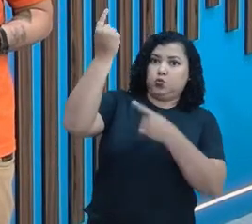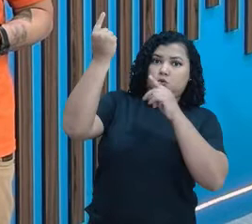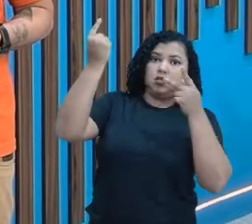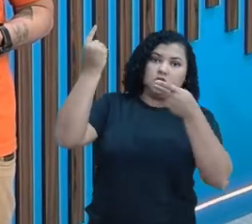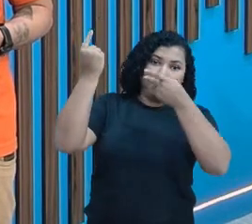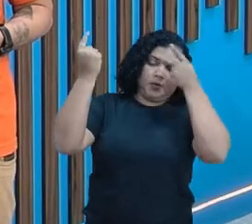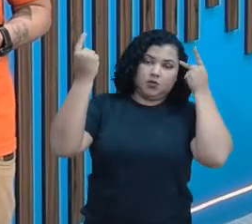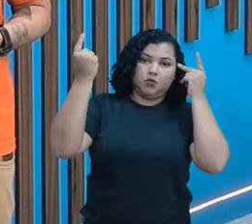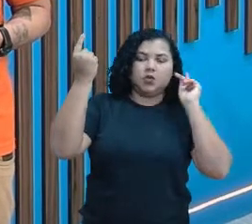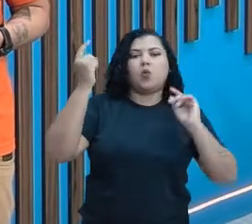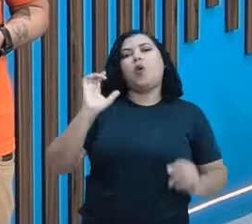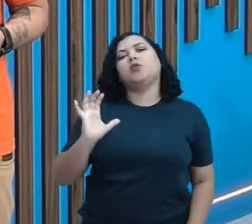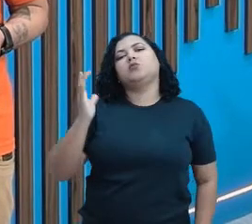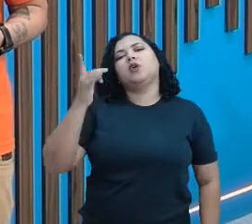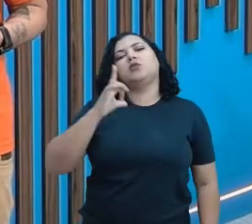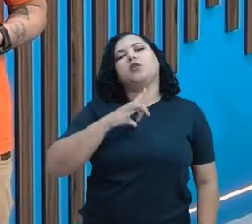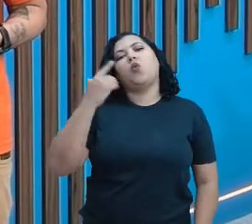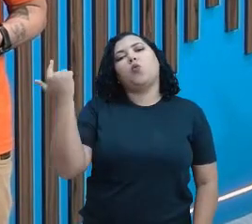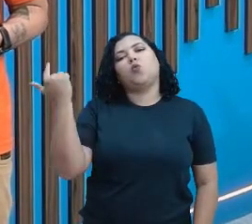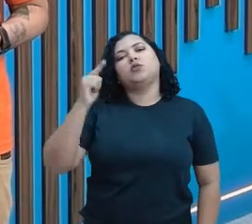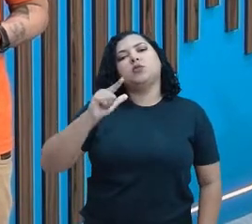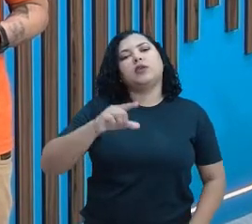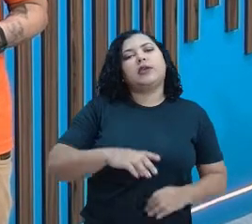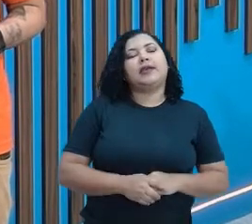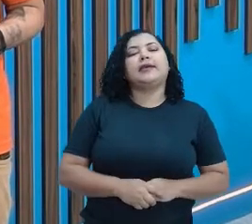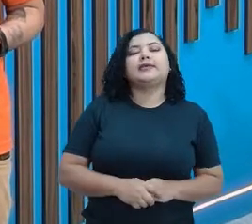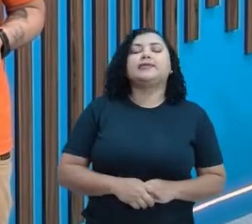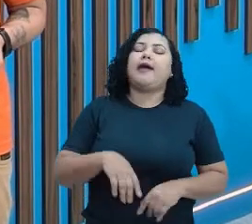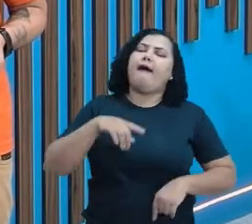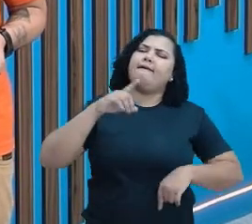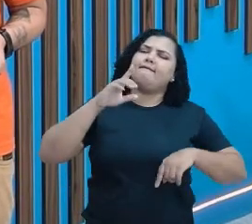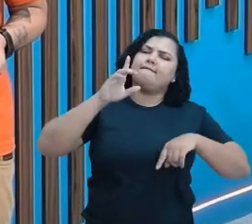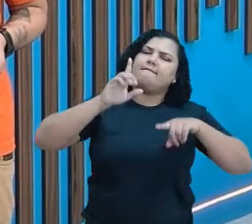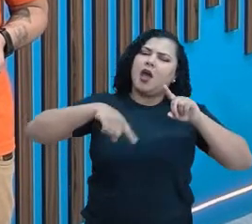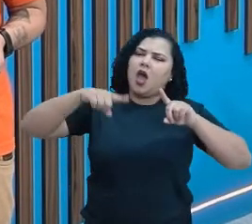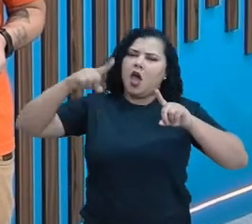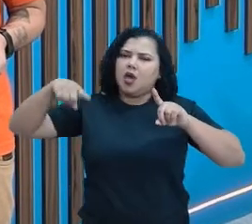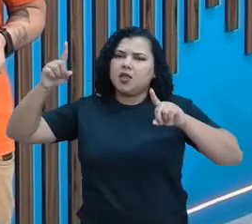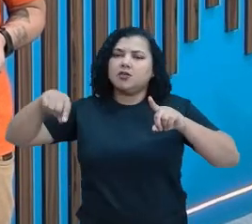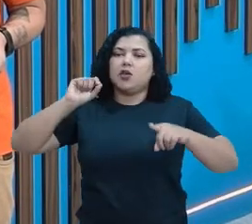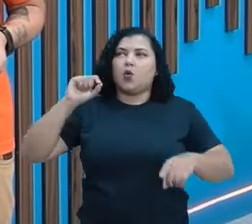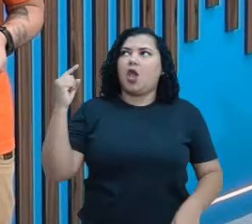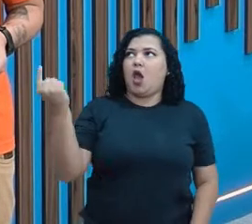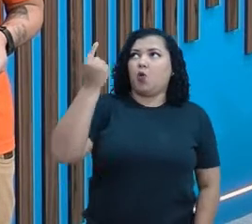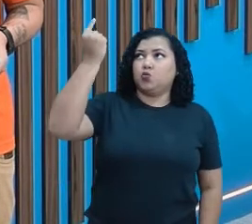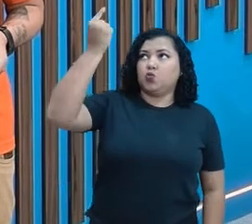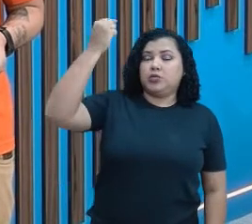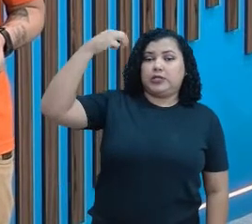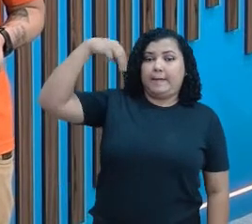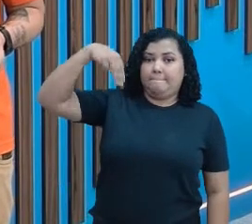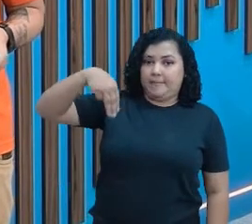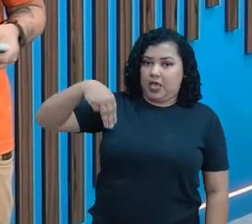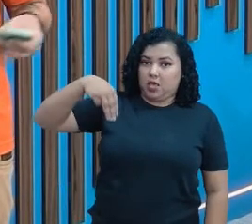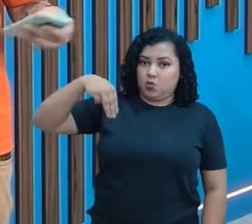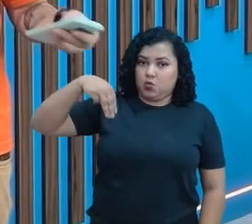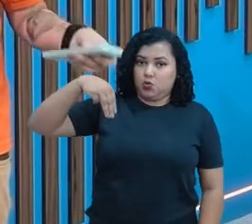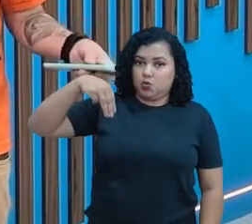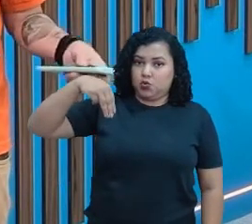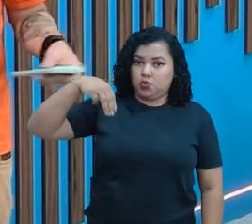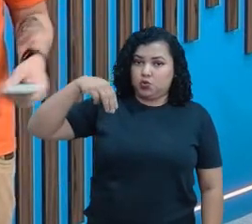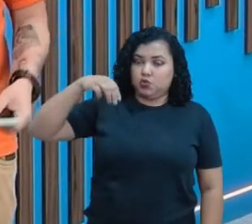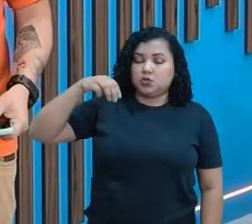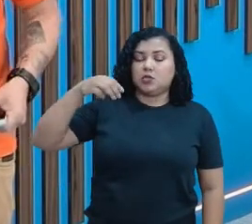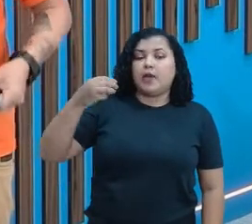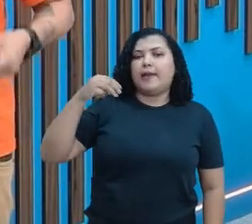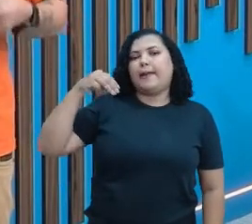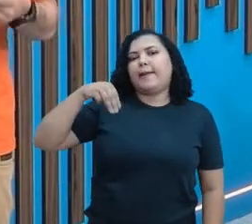pessoas, o resultado que eu iria obter na variância seria essa altura em metro quadrado. Não faz sentido,